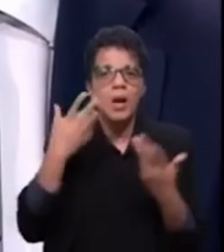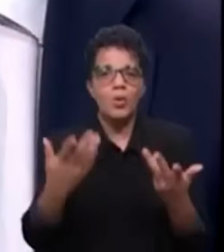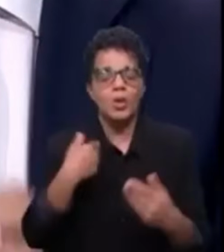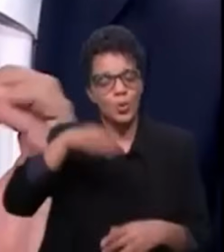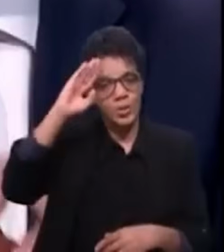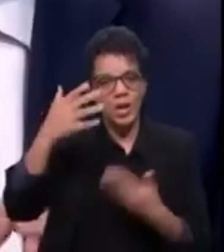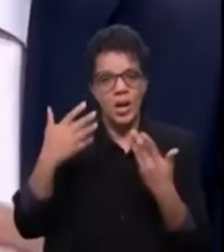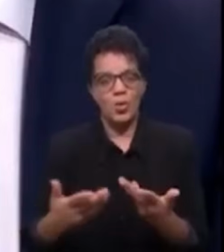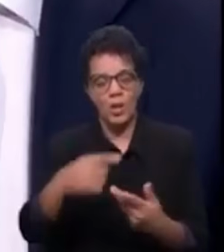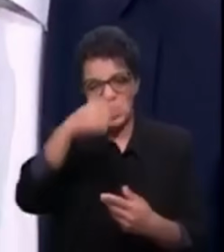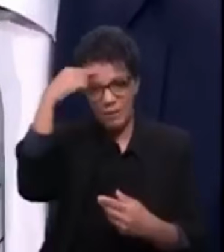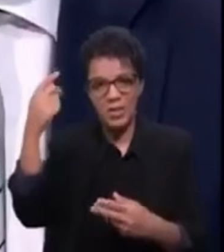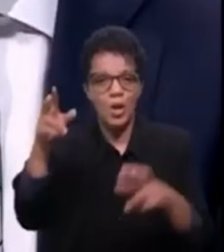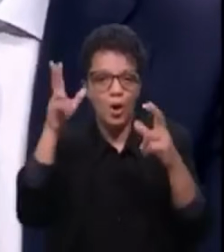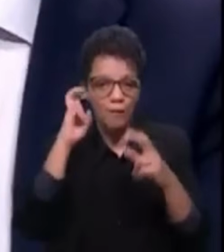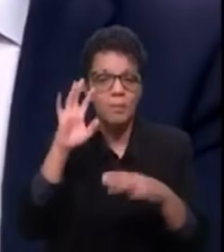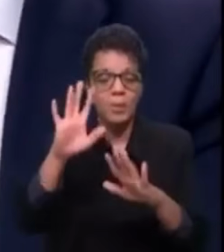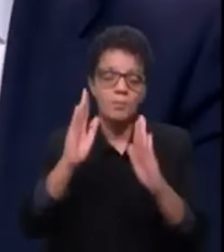despesa